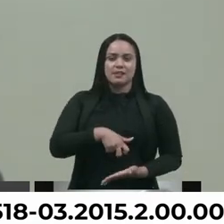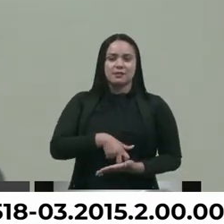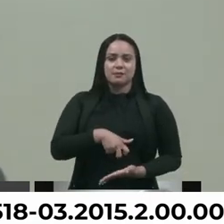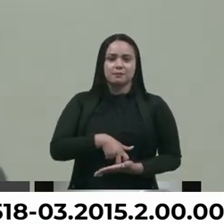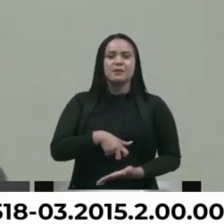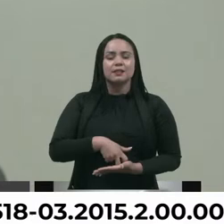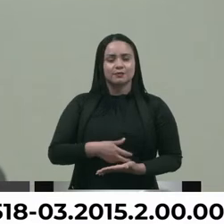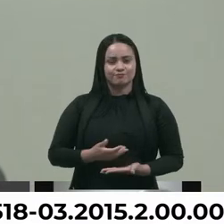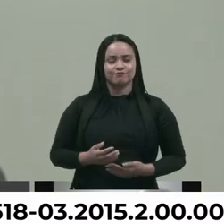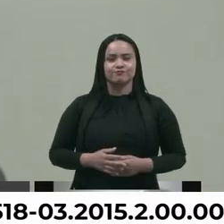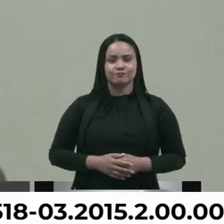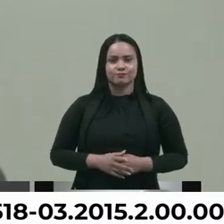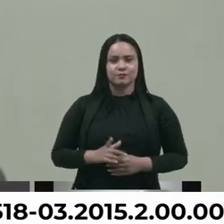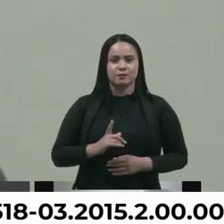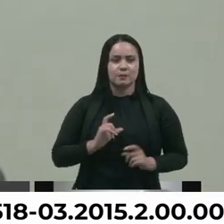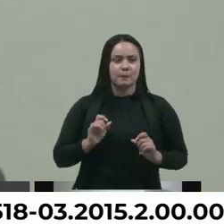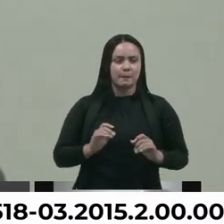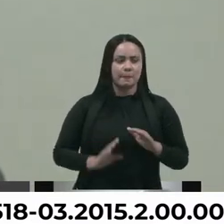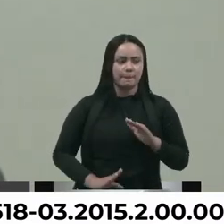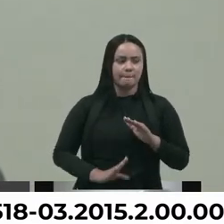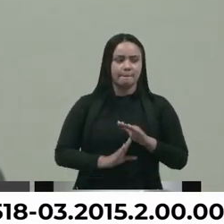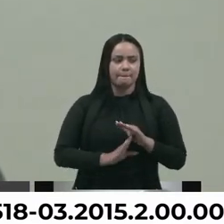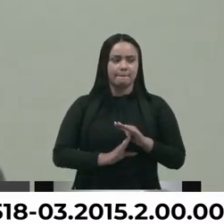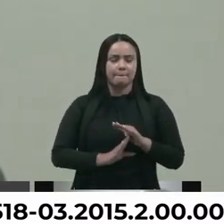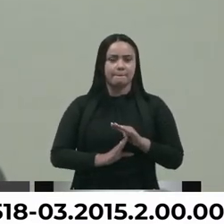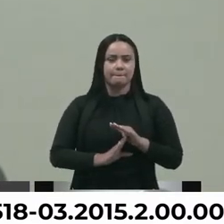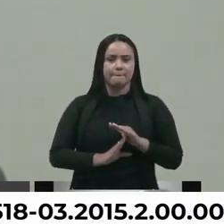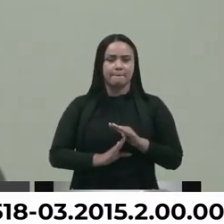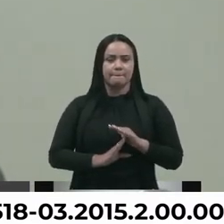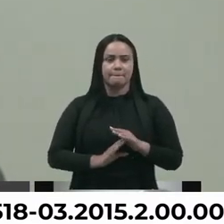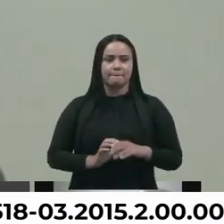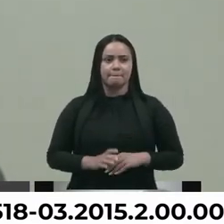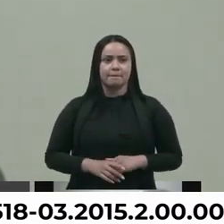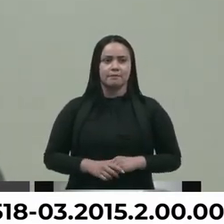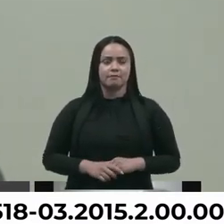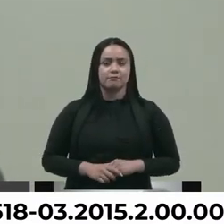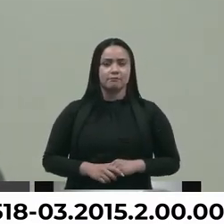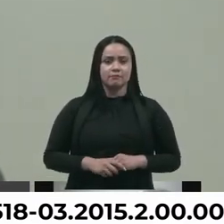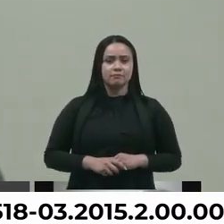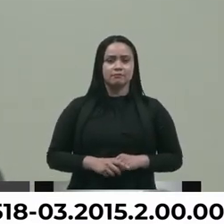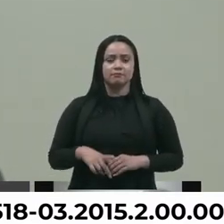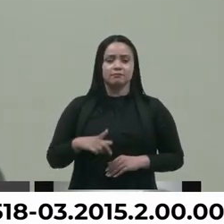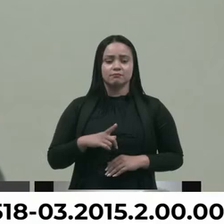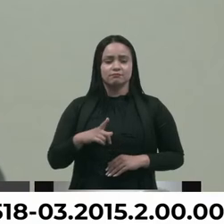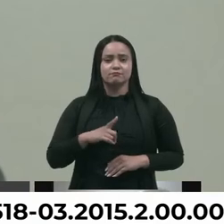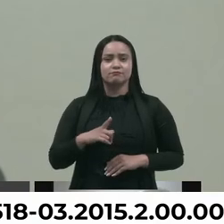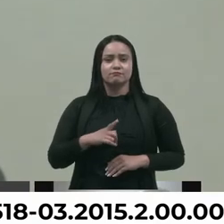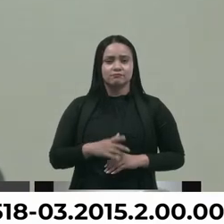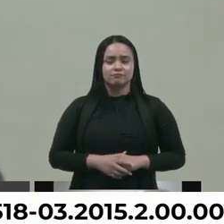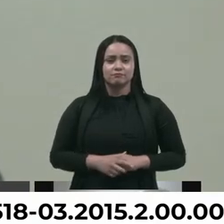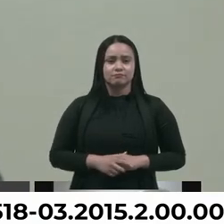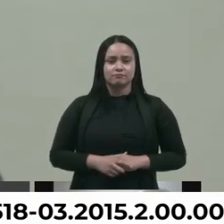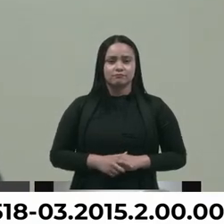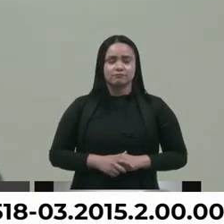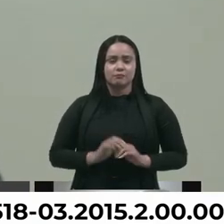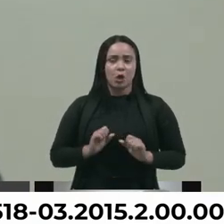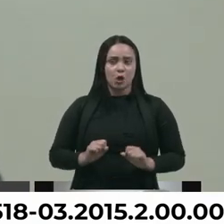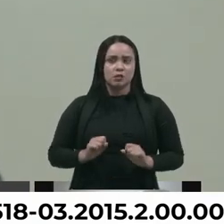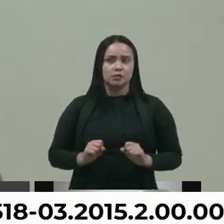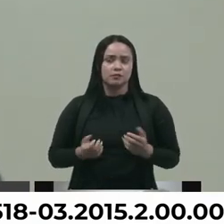origem, não vi ali qualquer sobressalto que